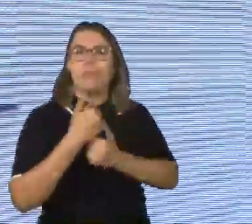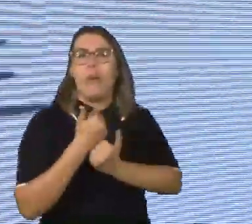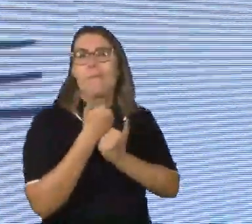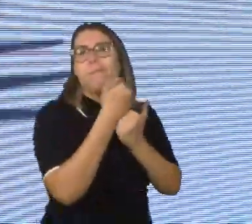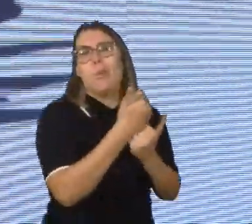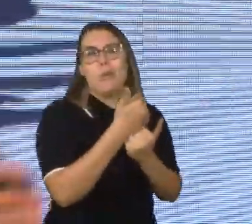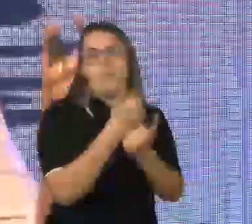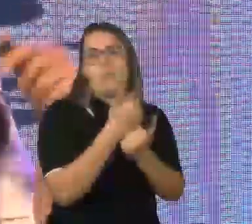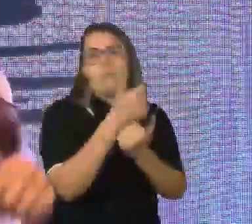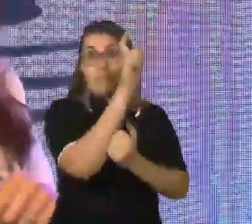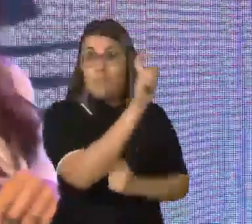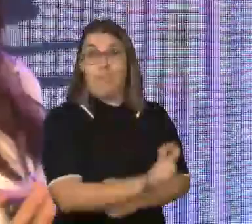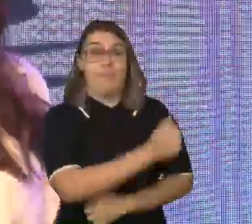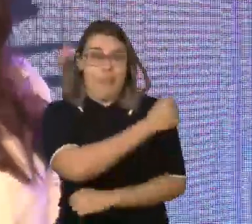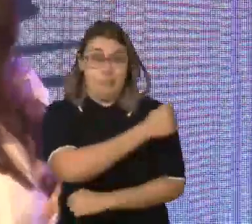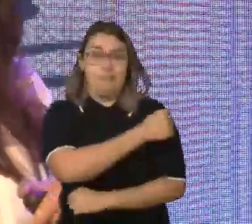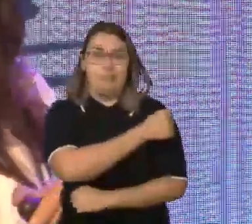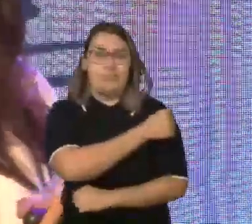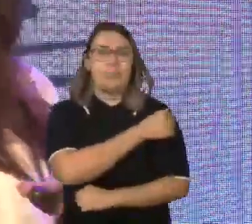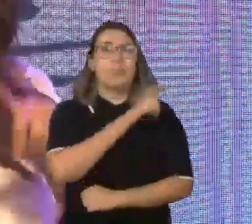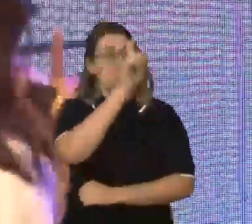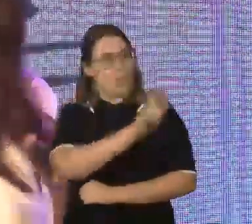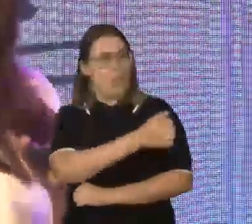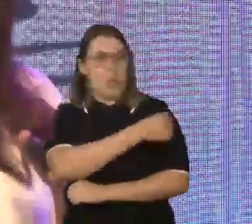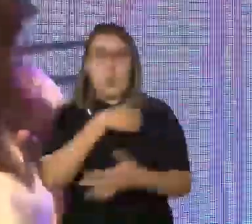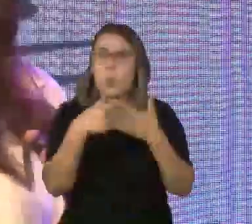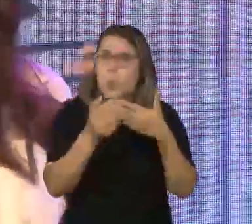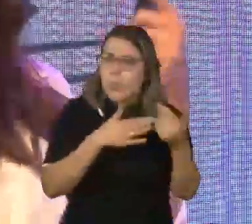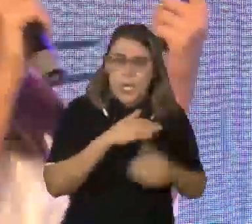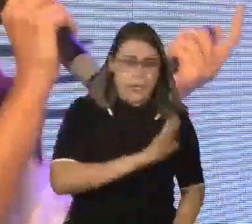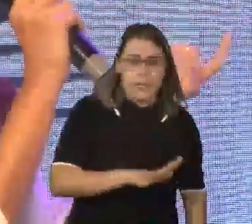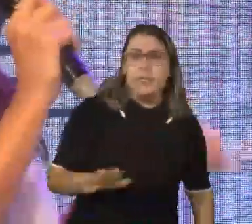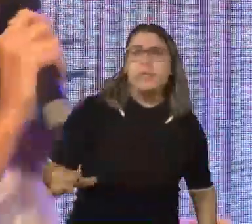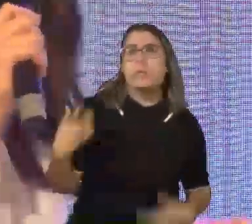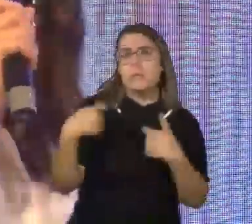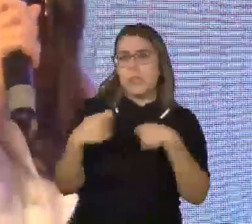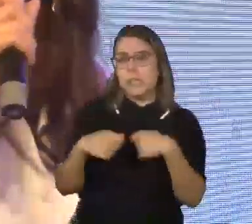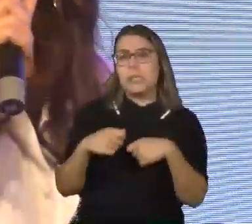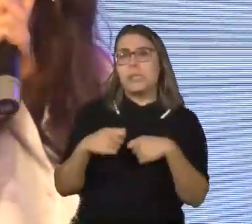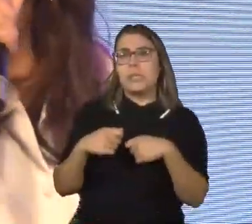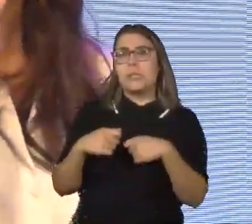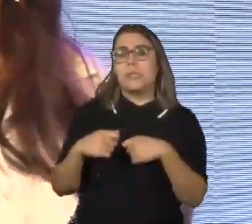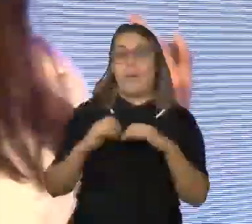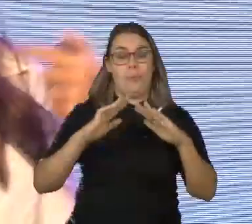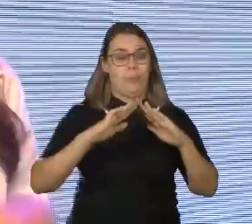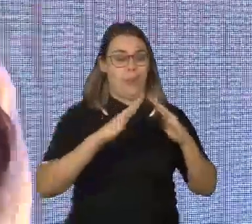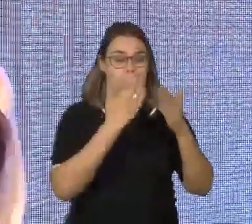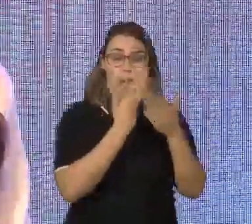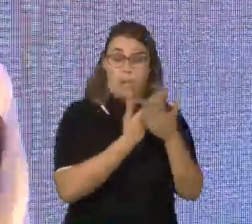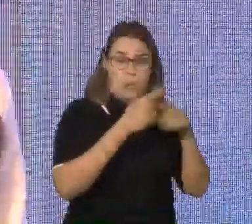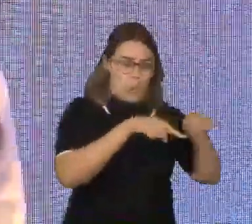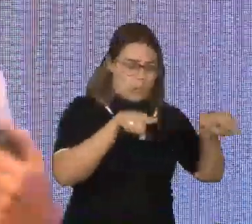escolar. No turno, a criança, qualquer criança, tem que estar dentro da sala de aula com os